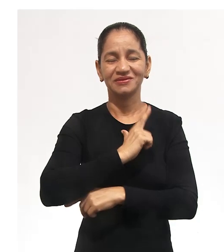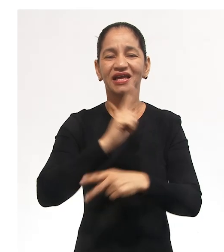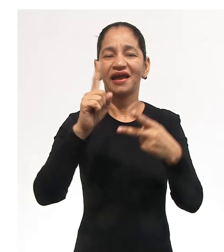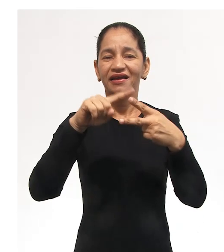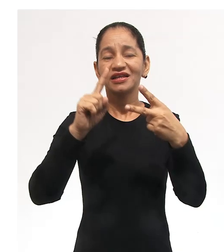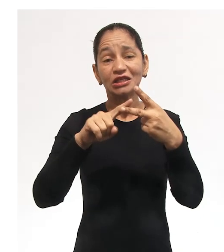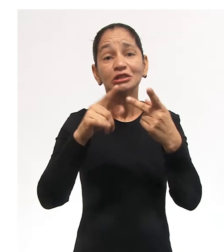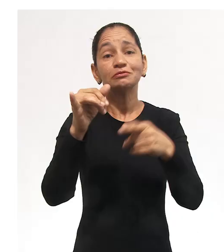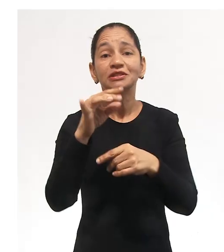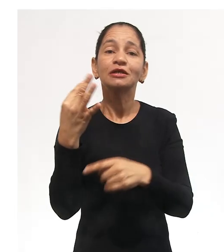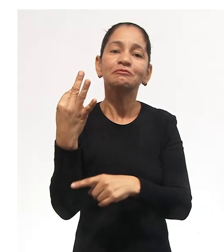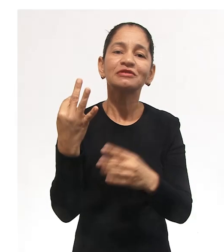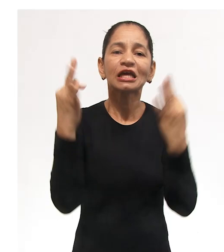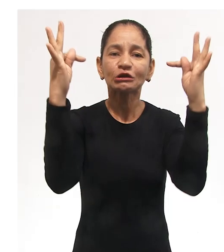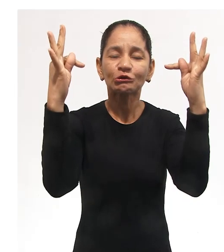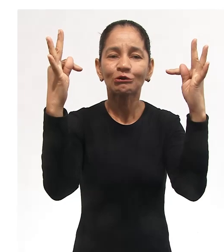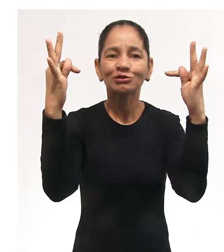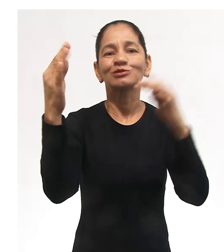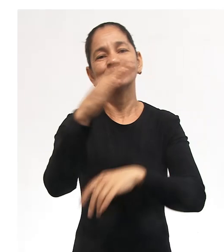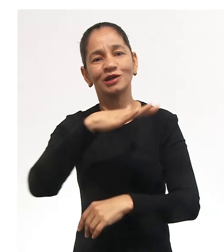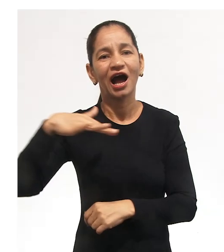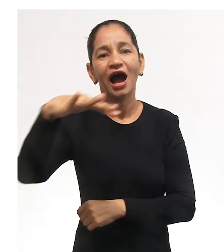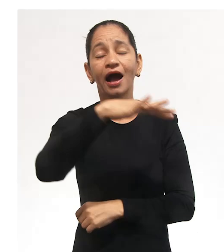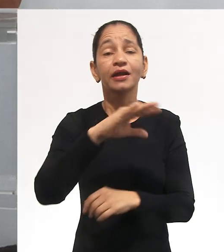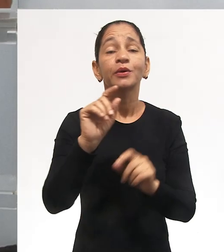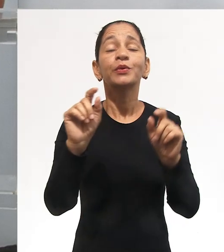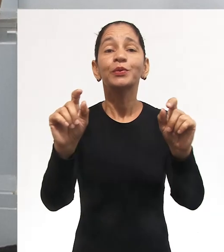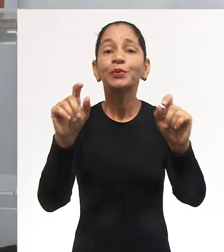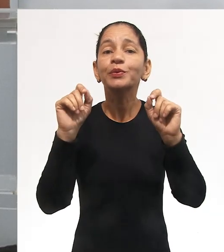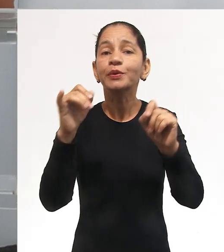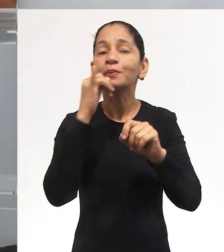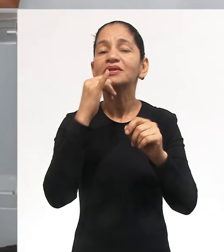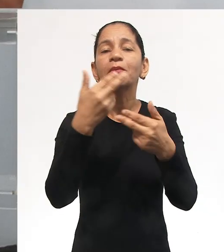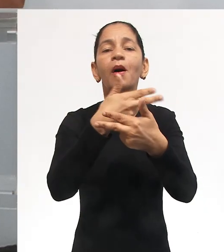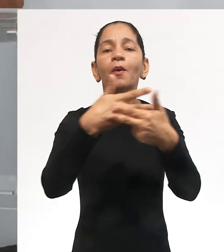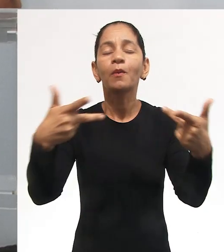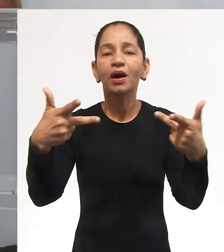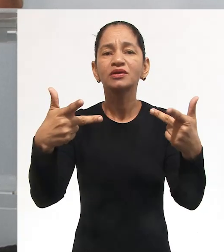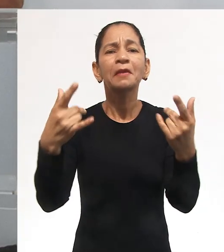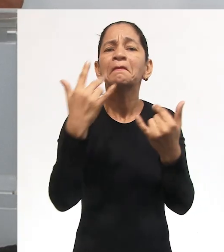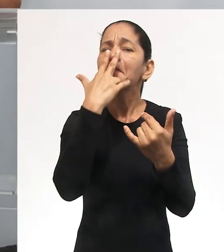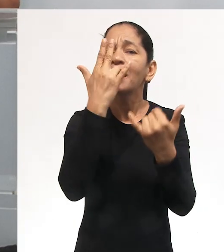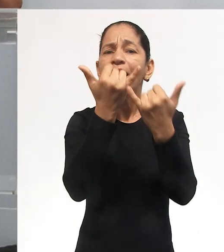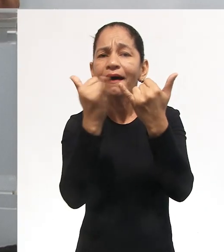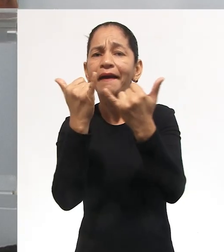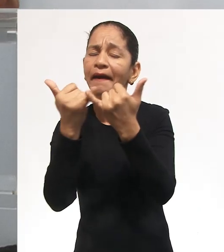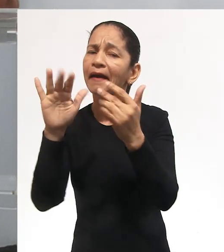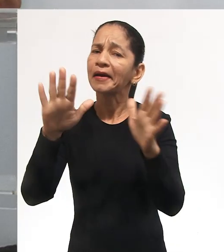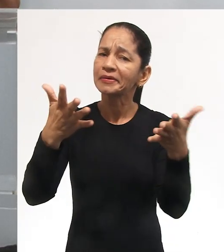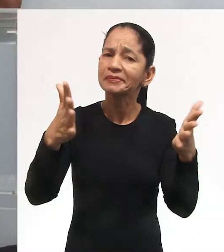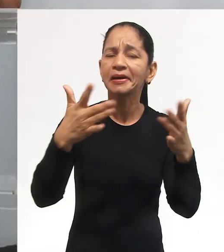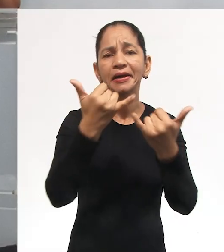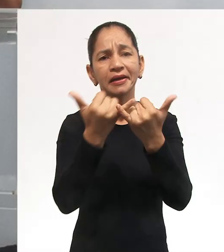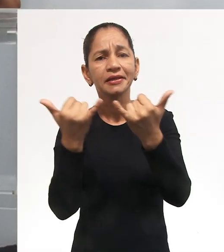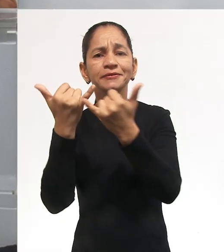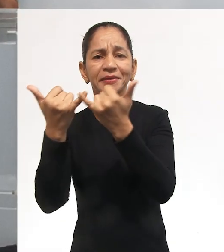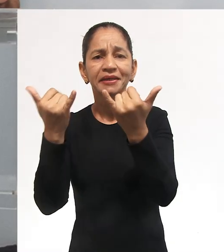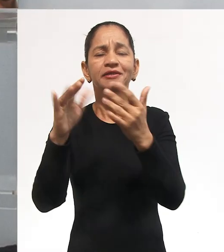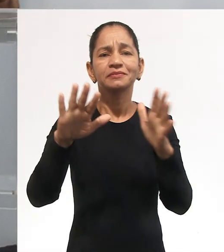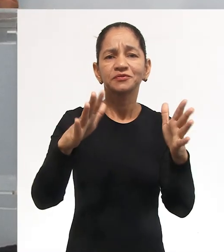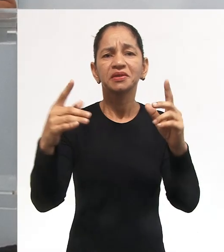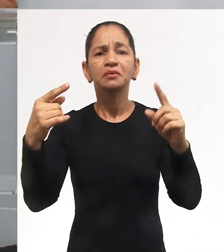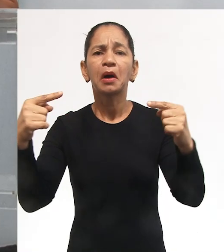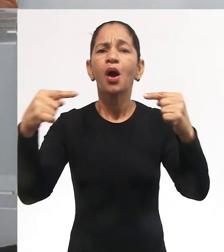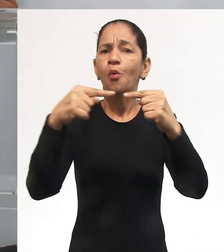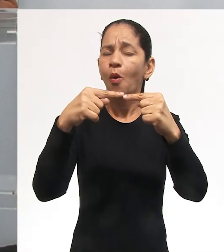tipo de projeto, a gente tem basicamente elementos muito similares com o que nós já falamos anteriormente, dos elementos